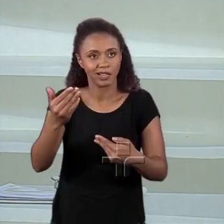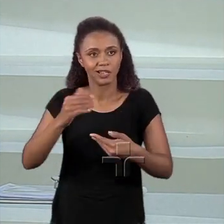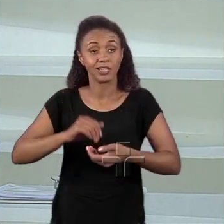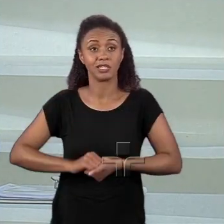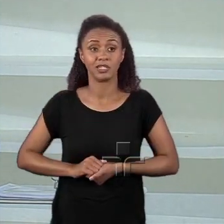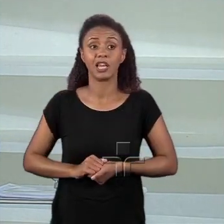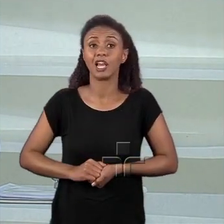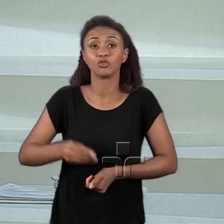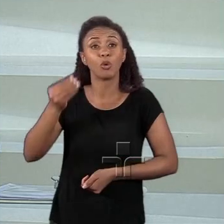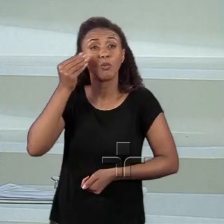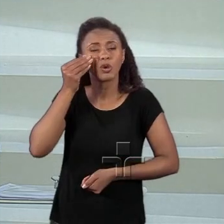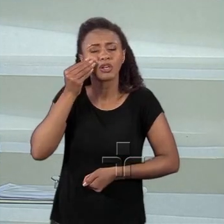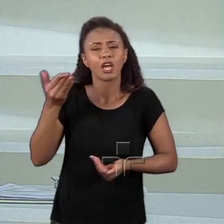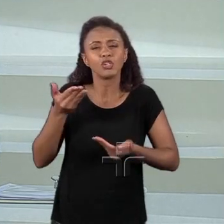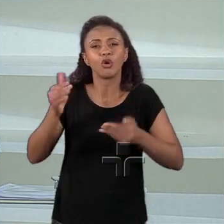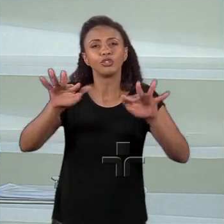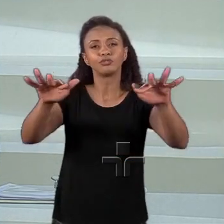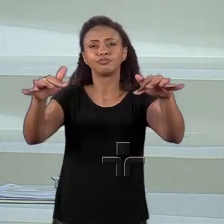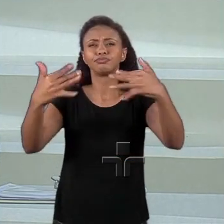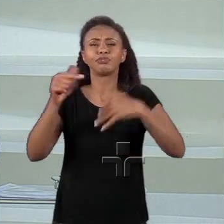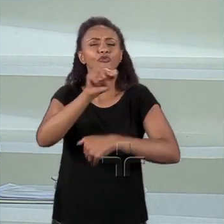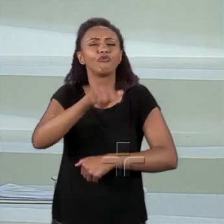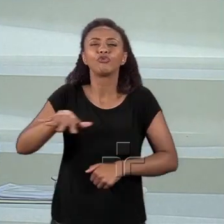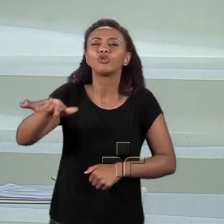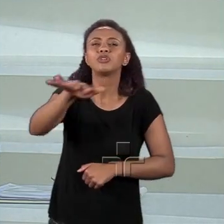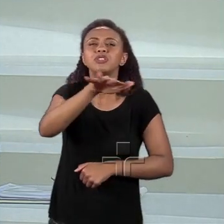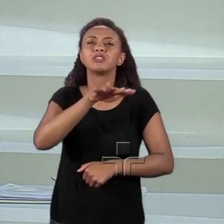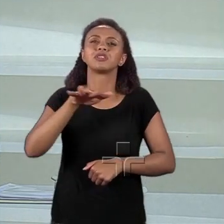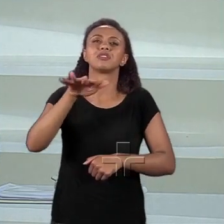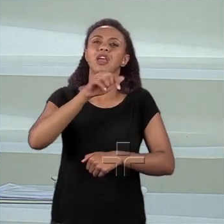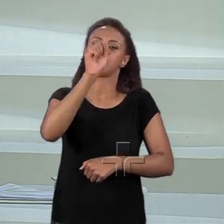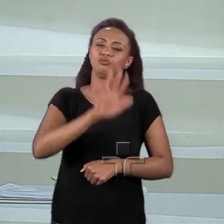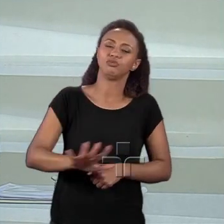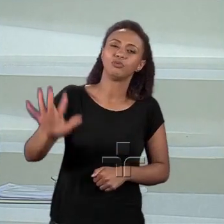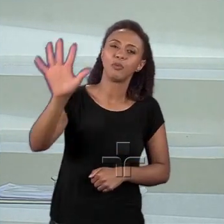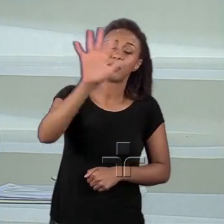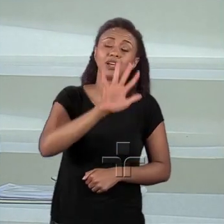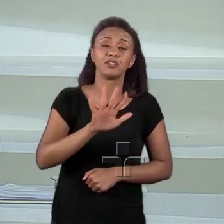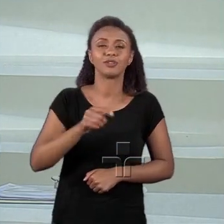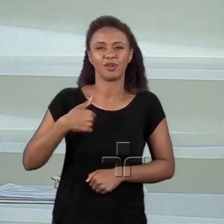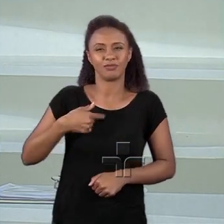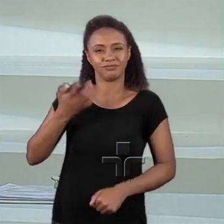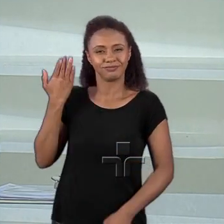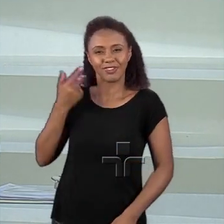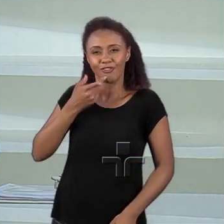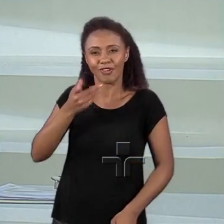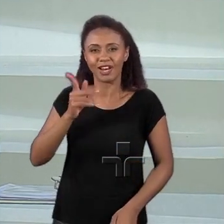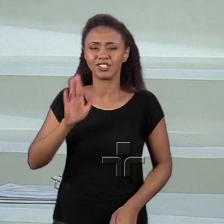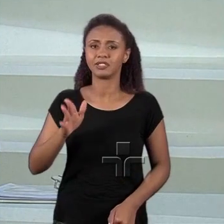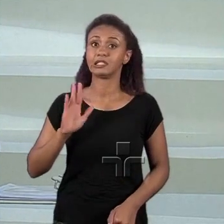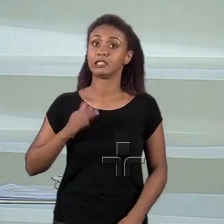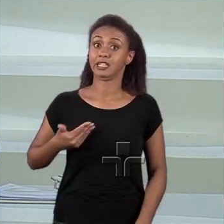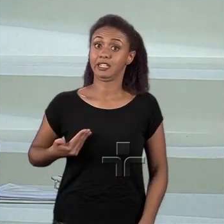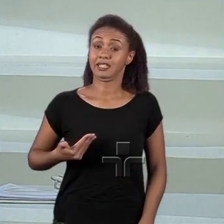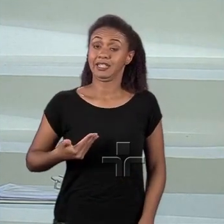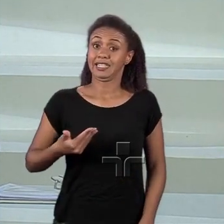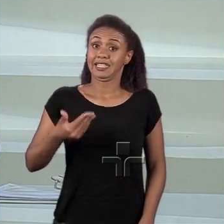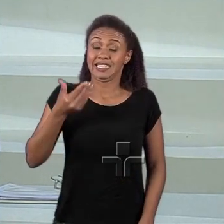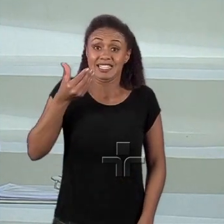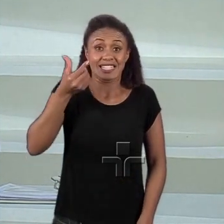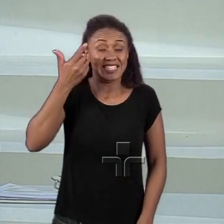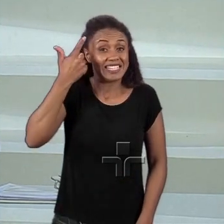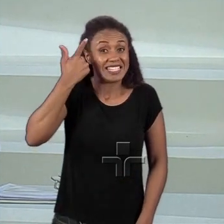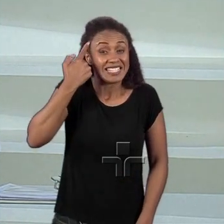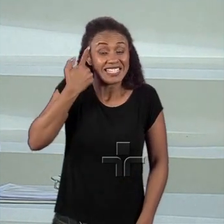telespectadores do Brasil inteiro, porque estamos no Brasil inteiro. Como eu falei aqui no começo, nós temos ainda 6 longos dias para essa decisão